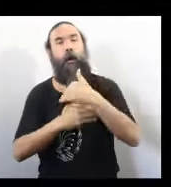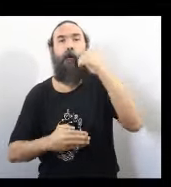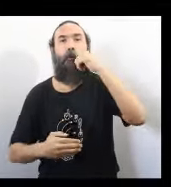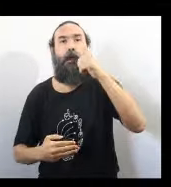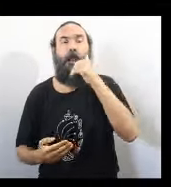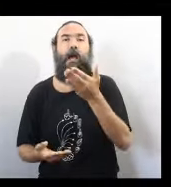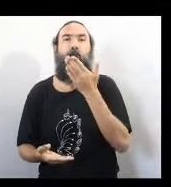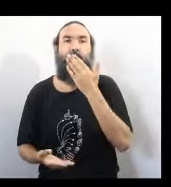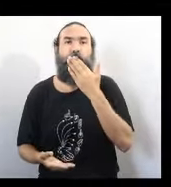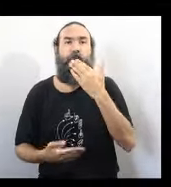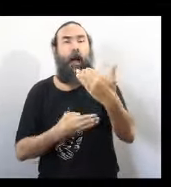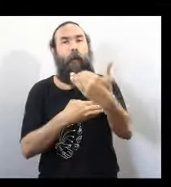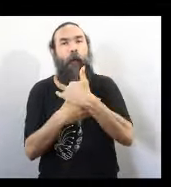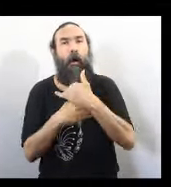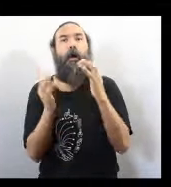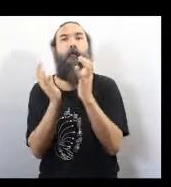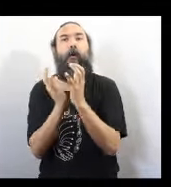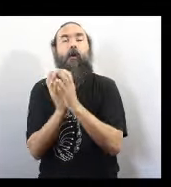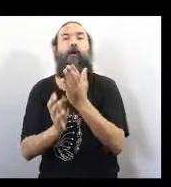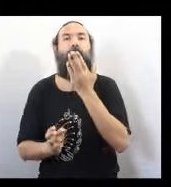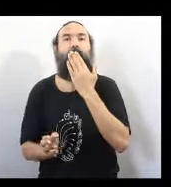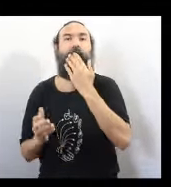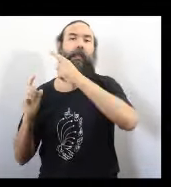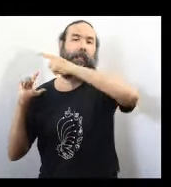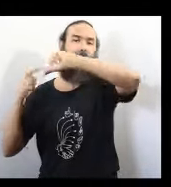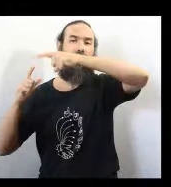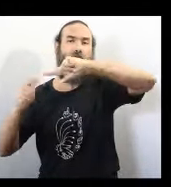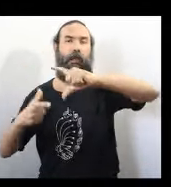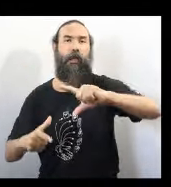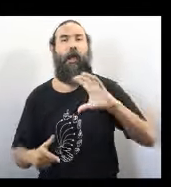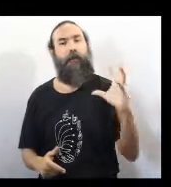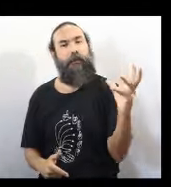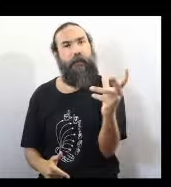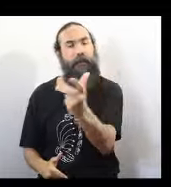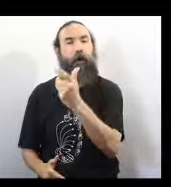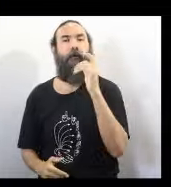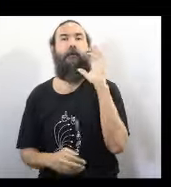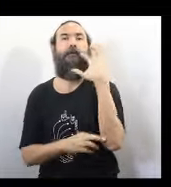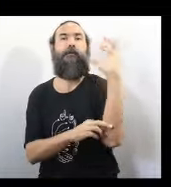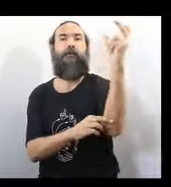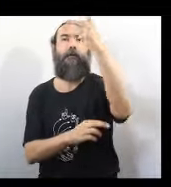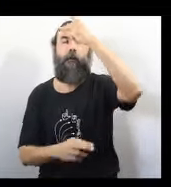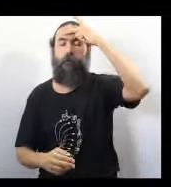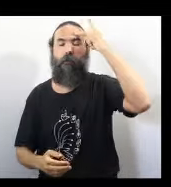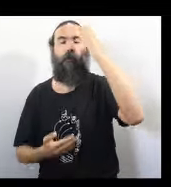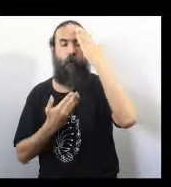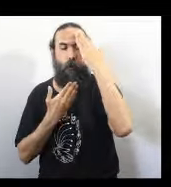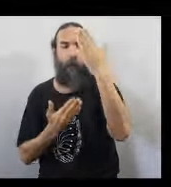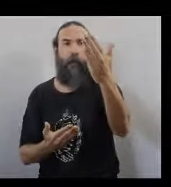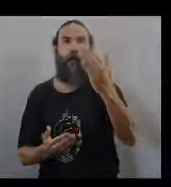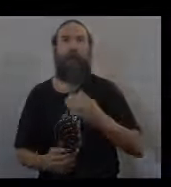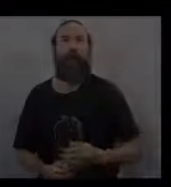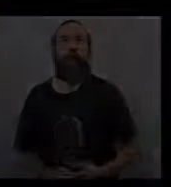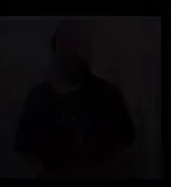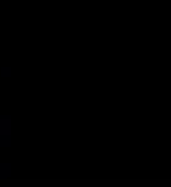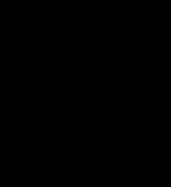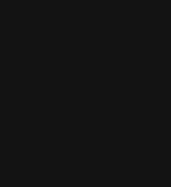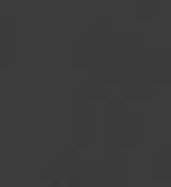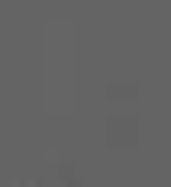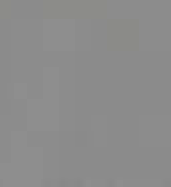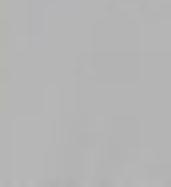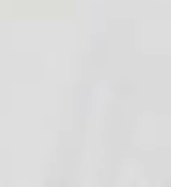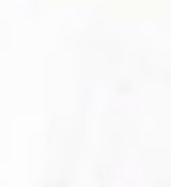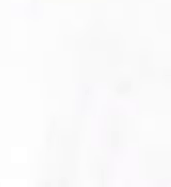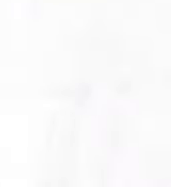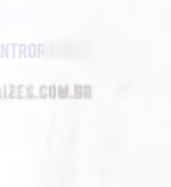mulheres indígenas, apoie os povos tradicionais. Salve o povo da floresta. Agradecemos.